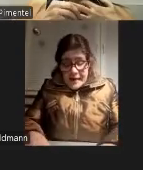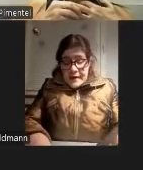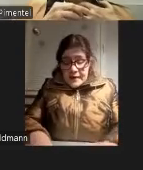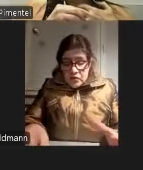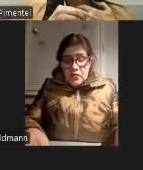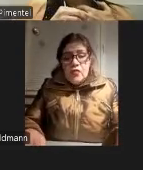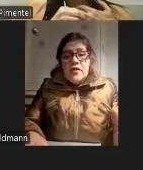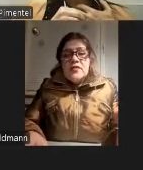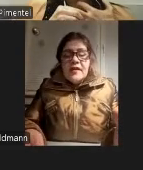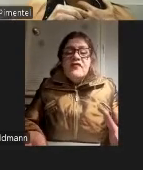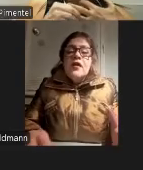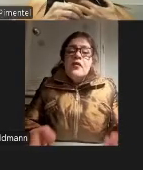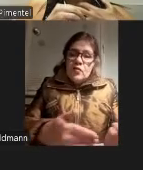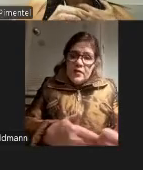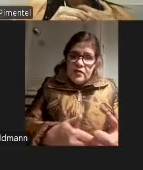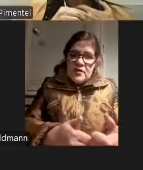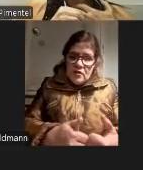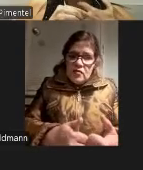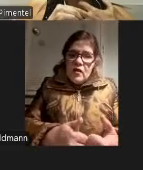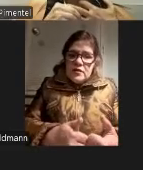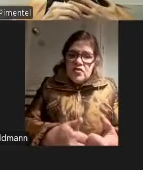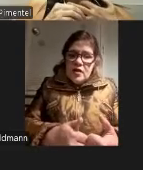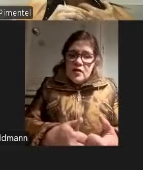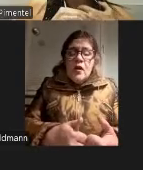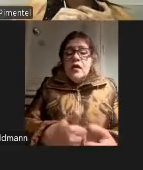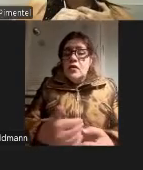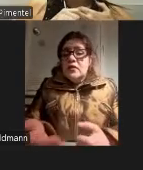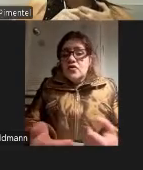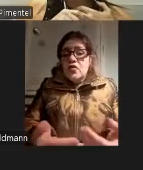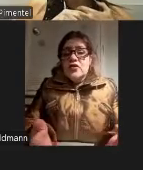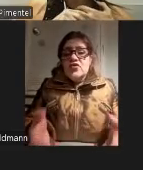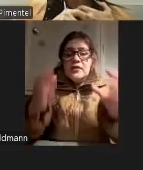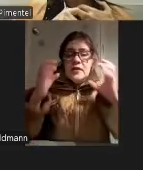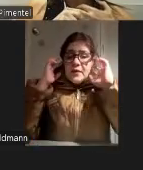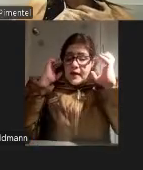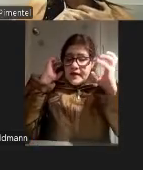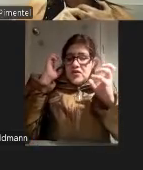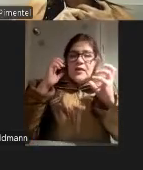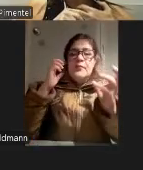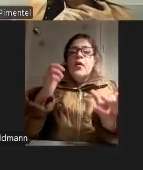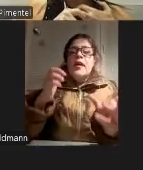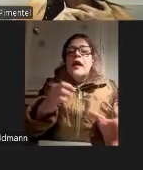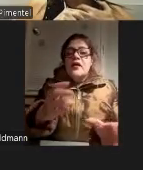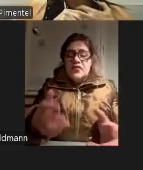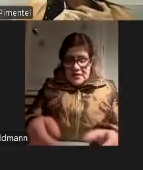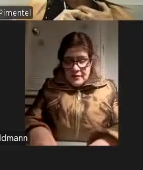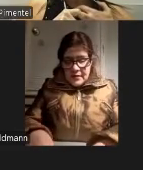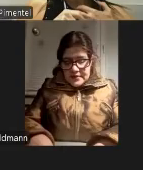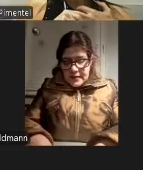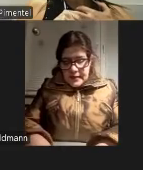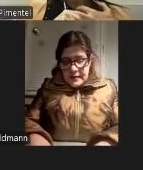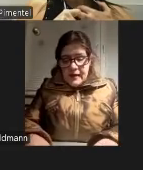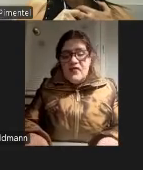legal. Tudo isso tem a ver com a subnutrição do oxigênio. E outras coisas tem também na região temporal. Às vezes você pensa que foi